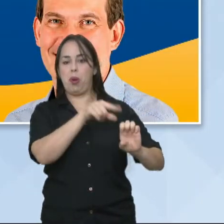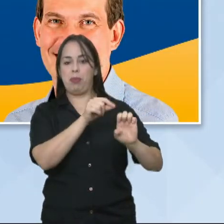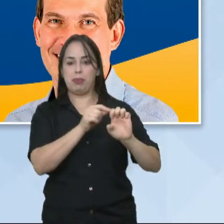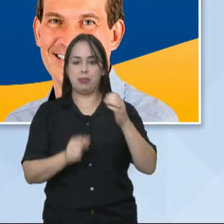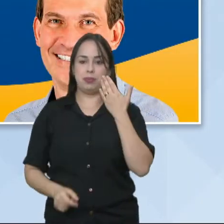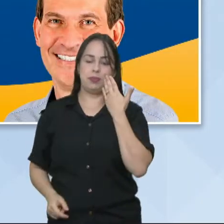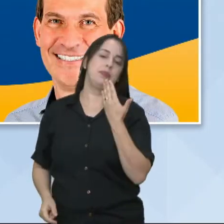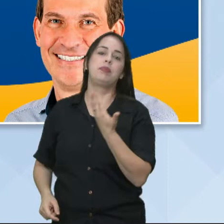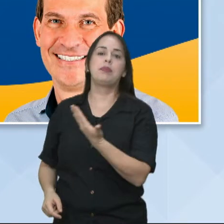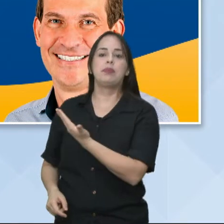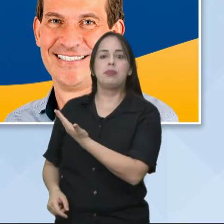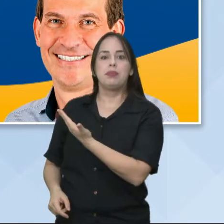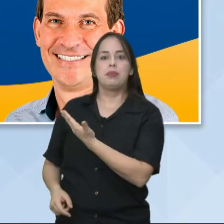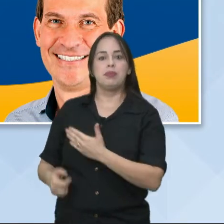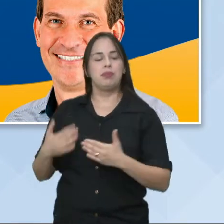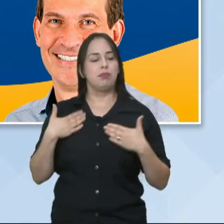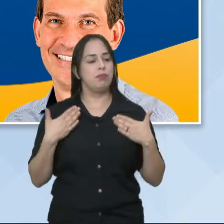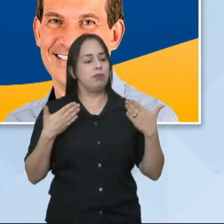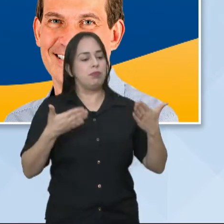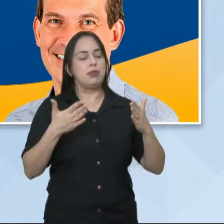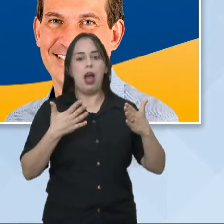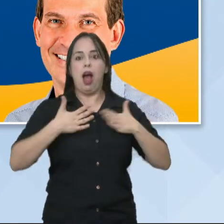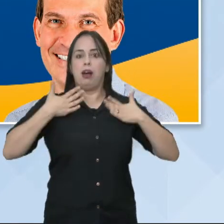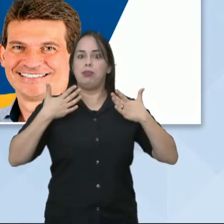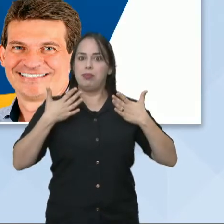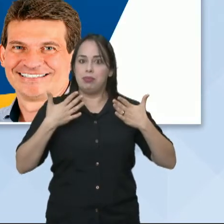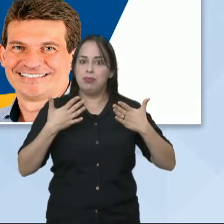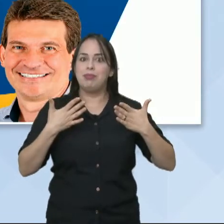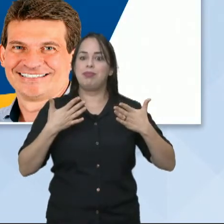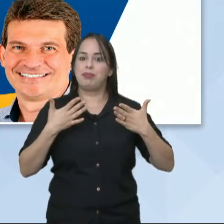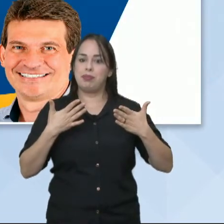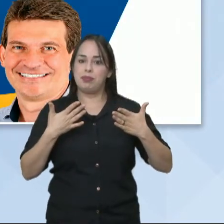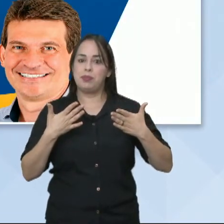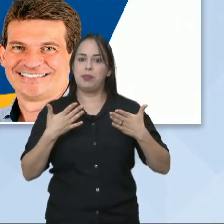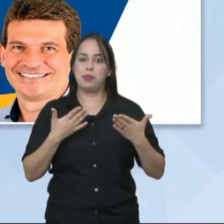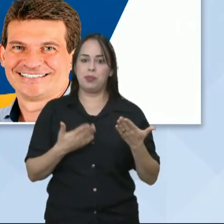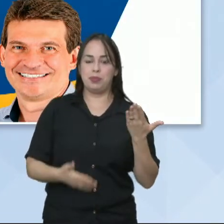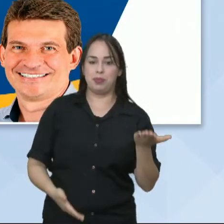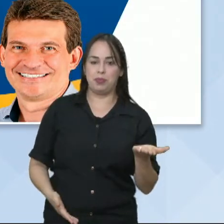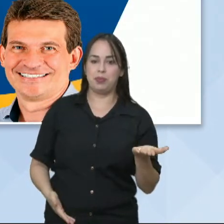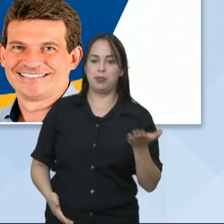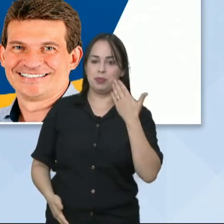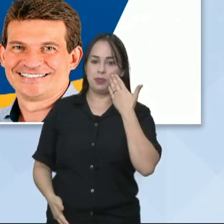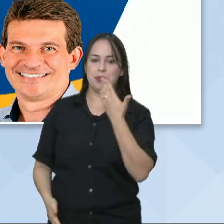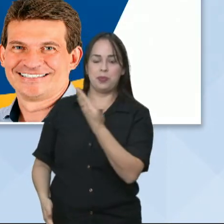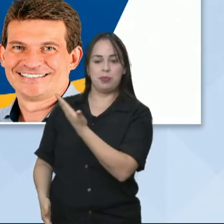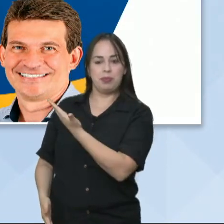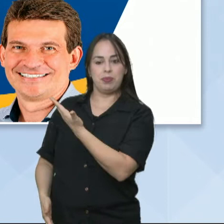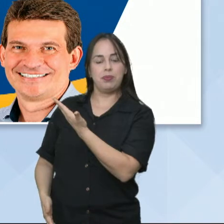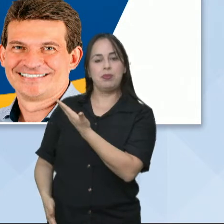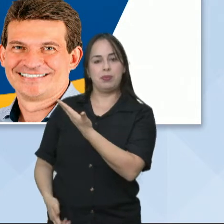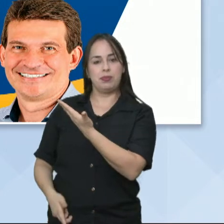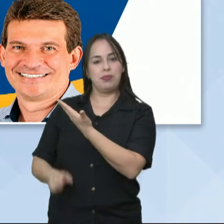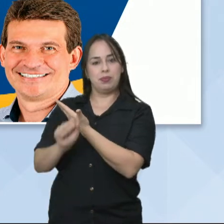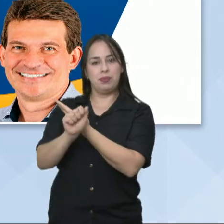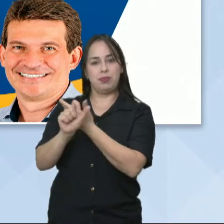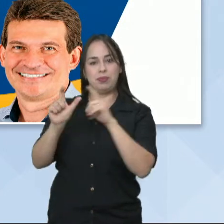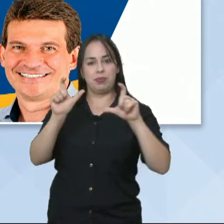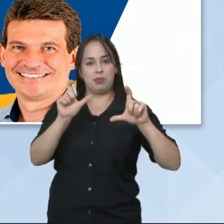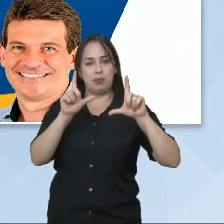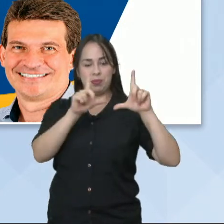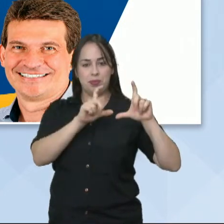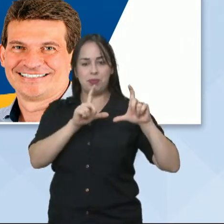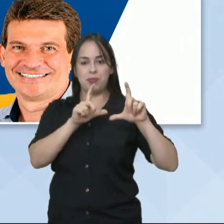muito sincero que me surpreendeu o que eu vi na sala do empreendedor. Aí uma foto, né, com